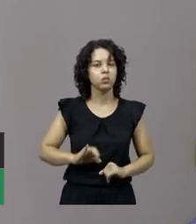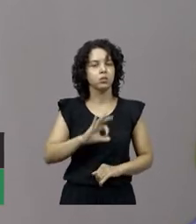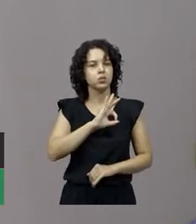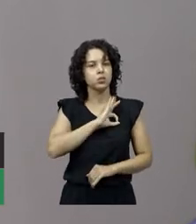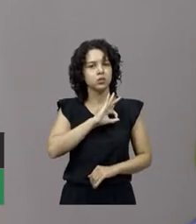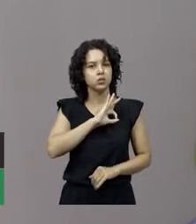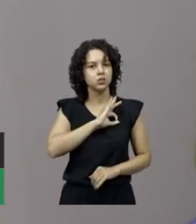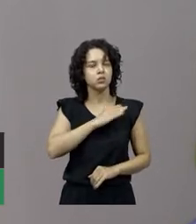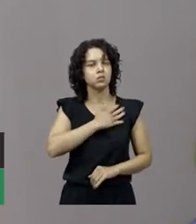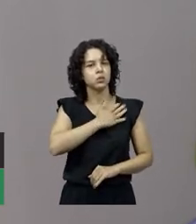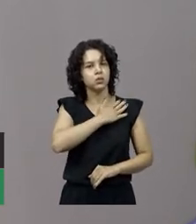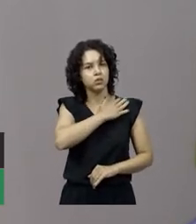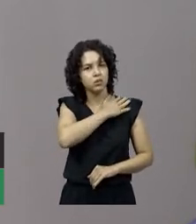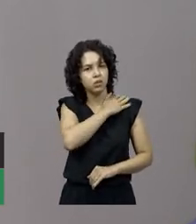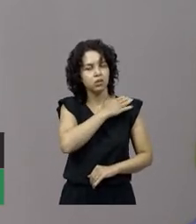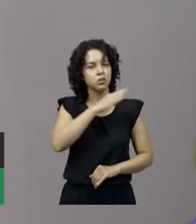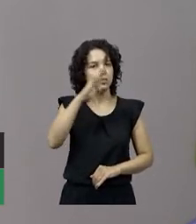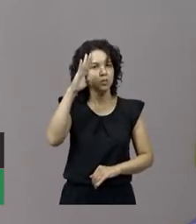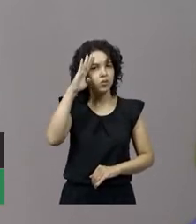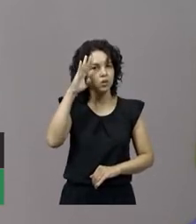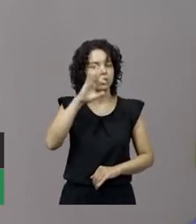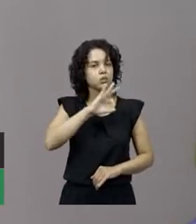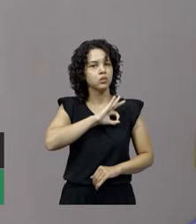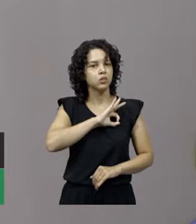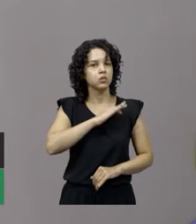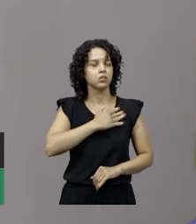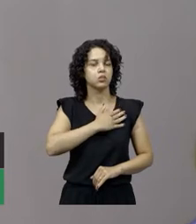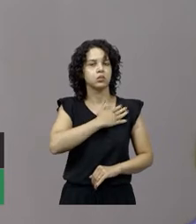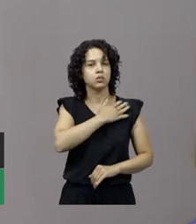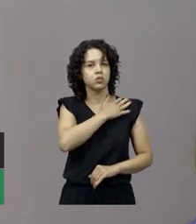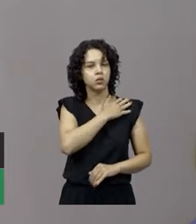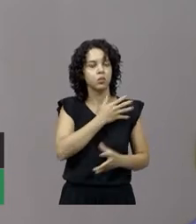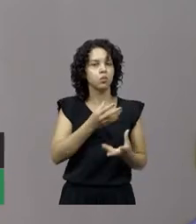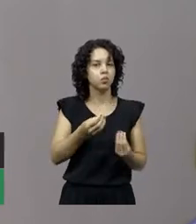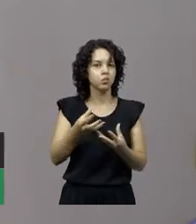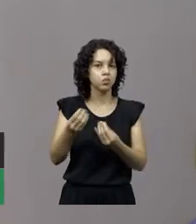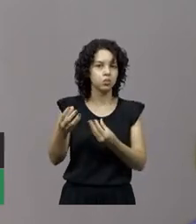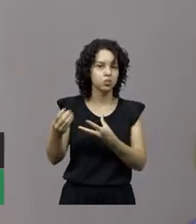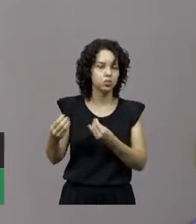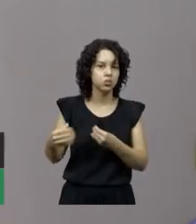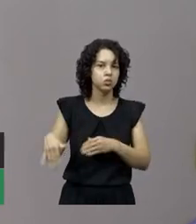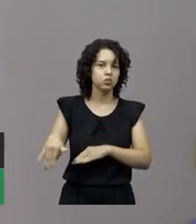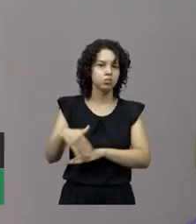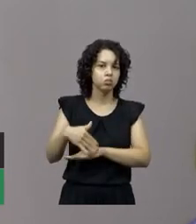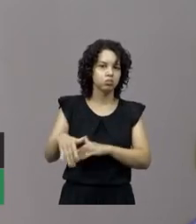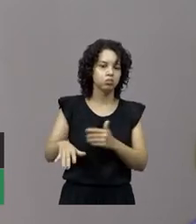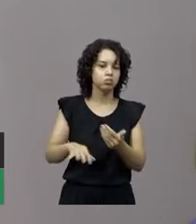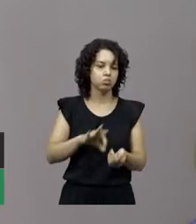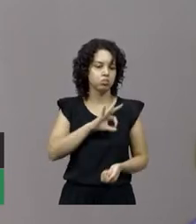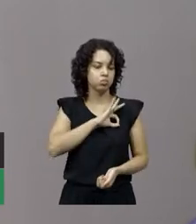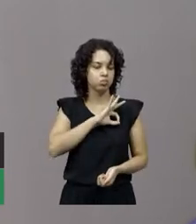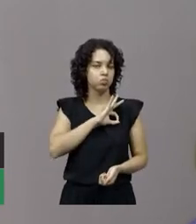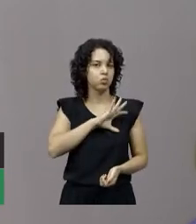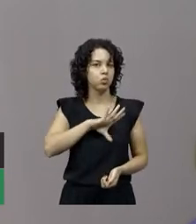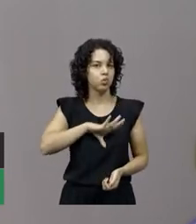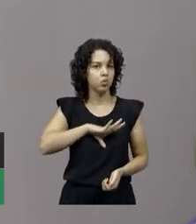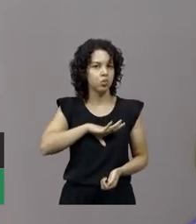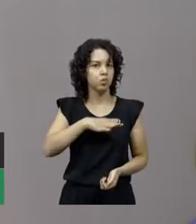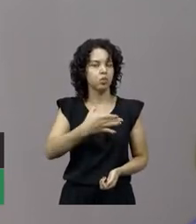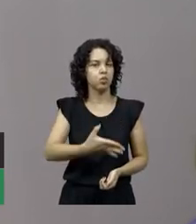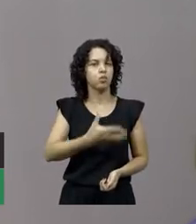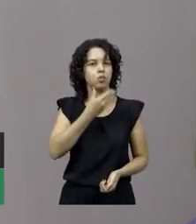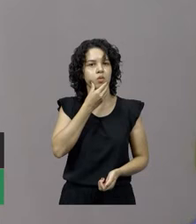praças da Polícia Militar. Os praças da Polícia Militar, que são os bravos homens